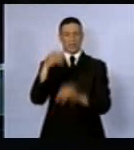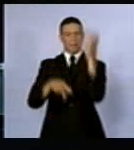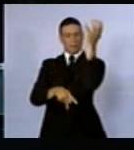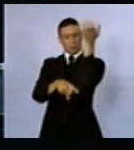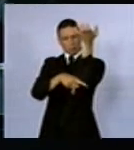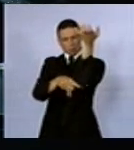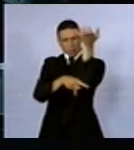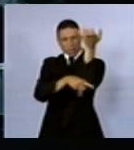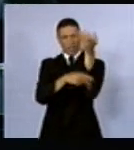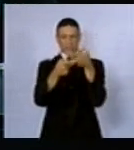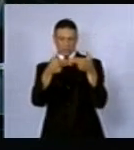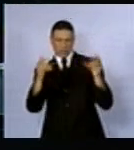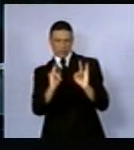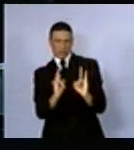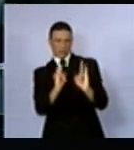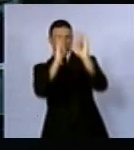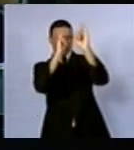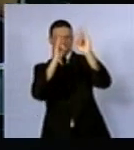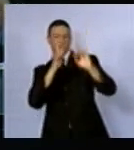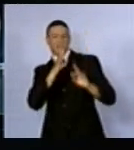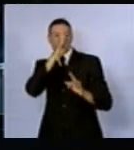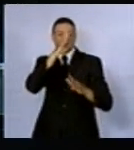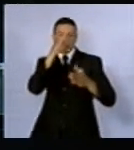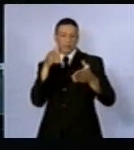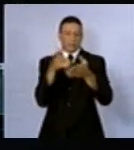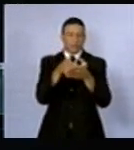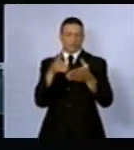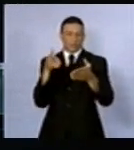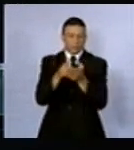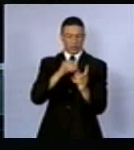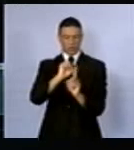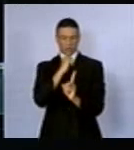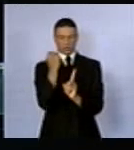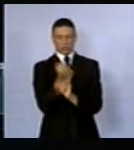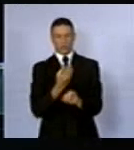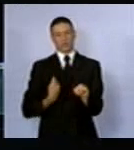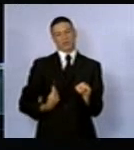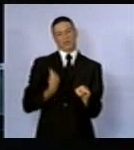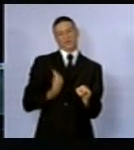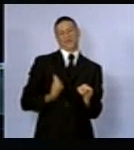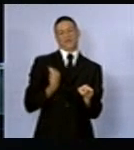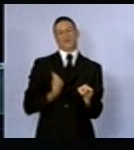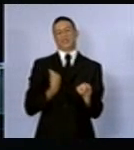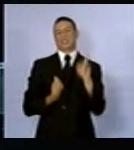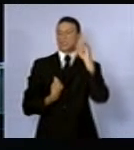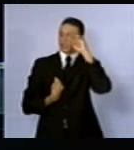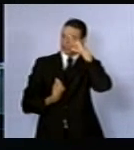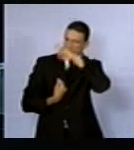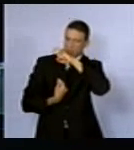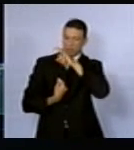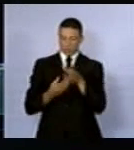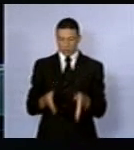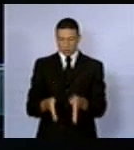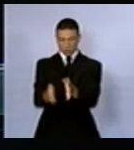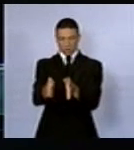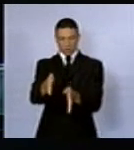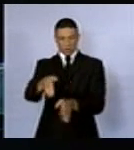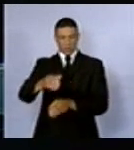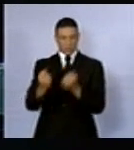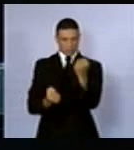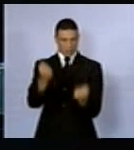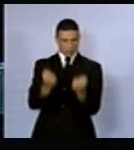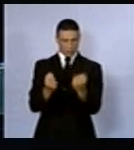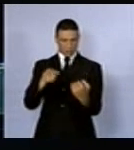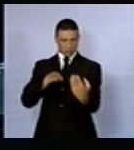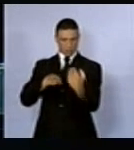por edifícios, enfim, pela sociedade de modo geral. Procura-se, então, minimizar o impacto